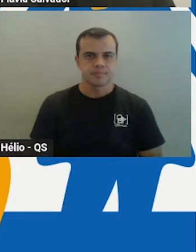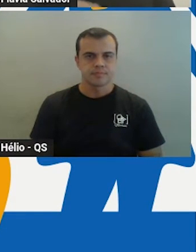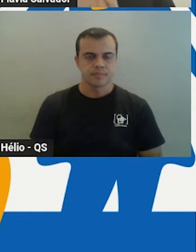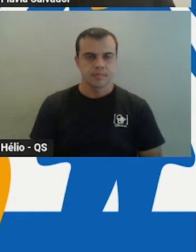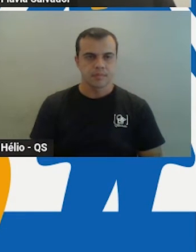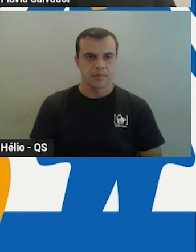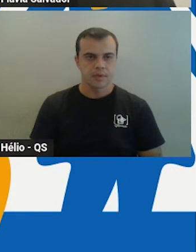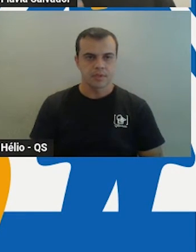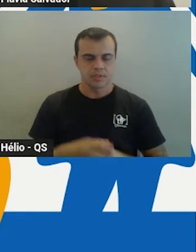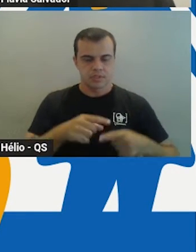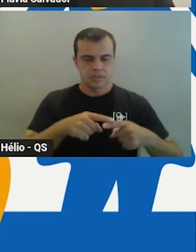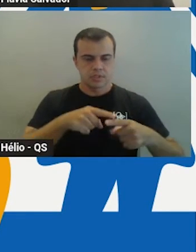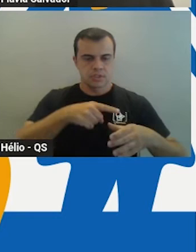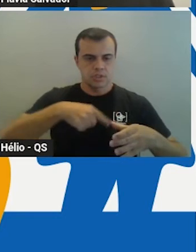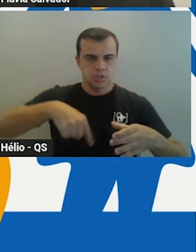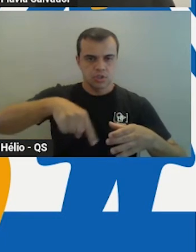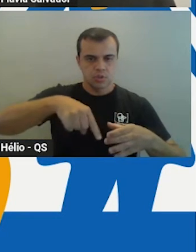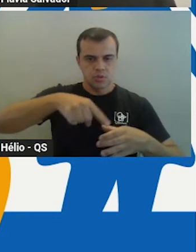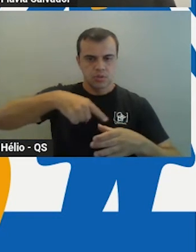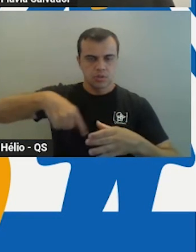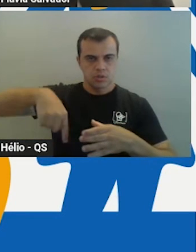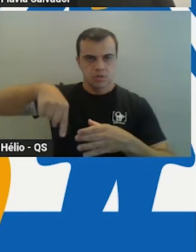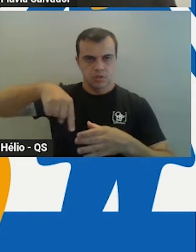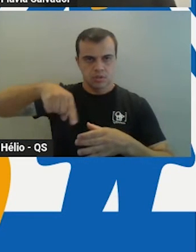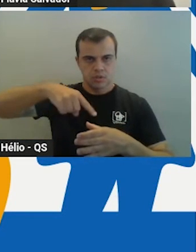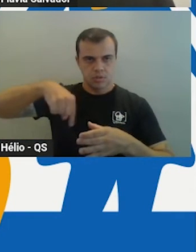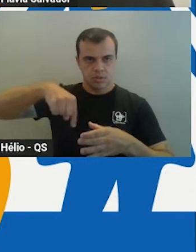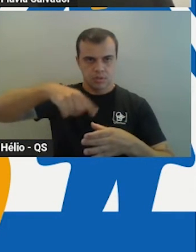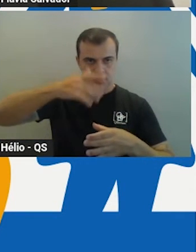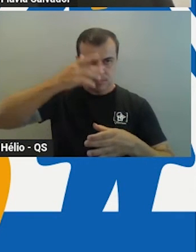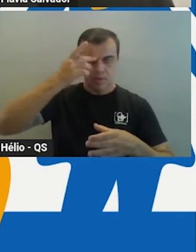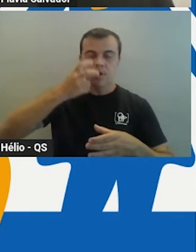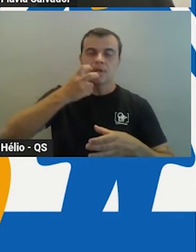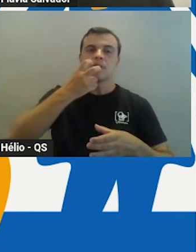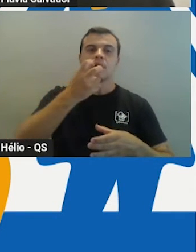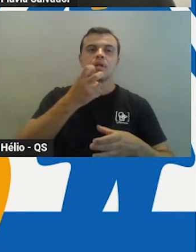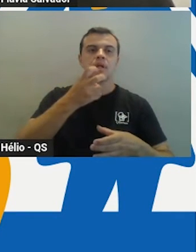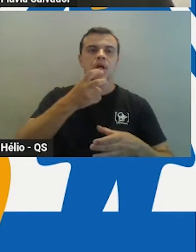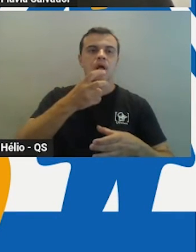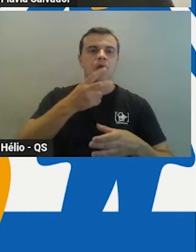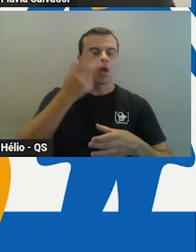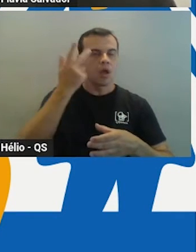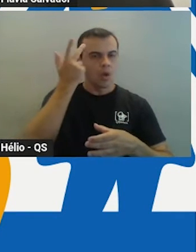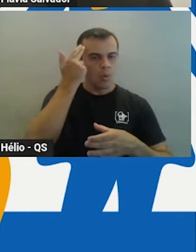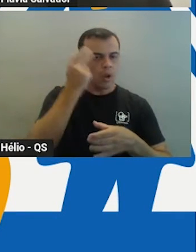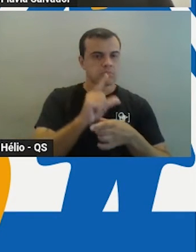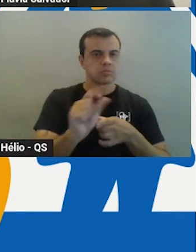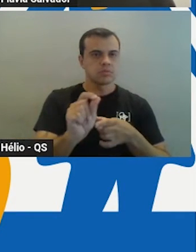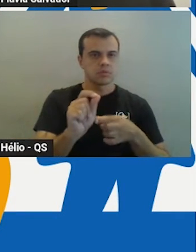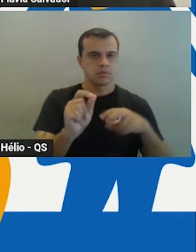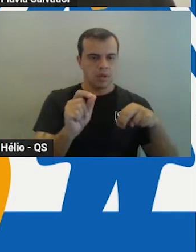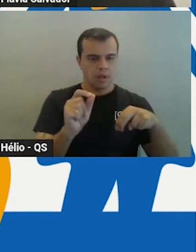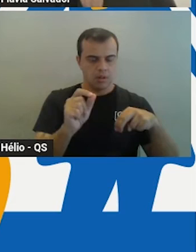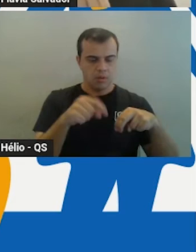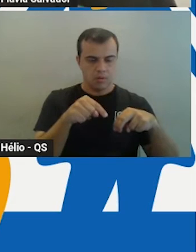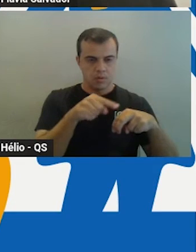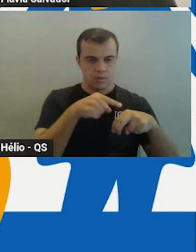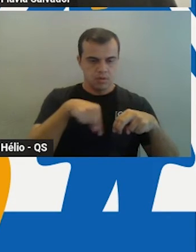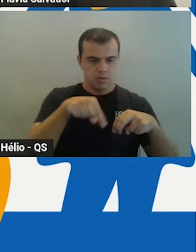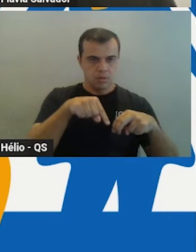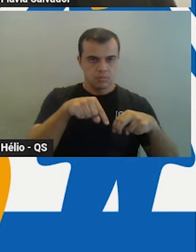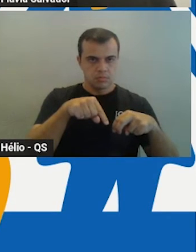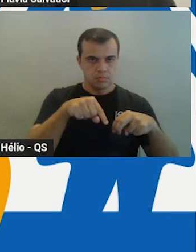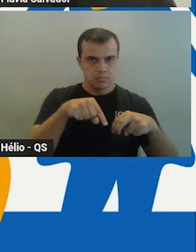são círculos desenhados no chão e a hora que alguém grita, coelho sai da toca, ele tem que pular de um